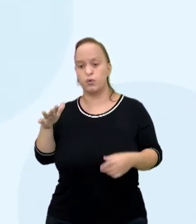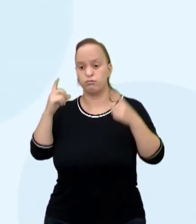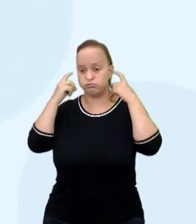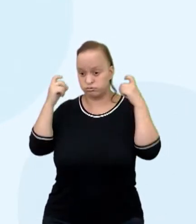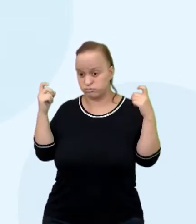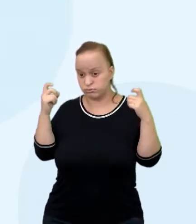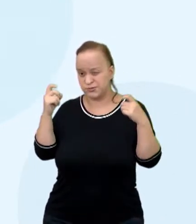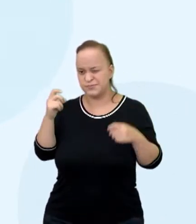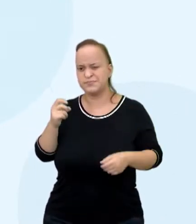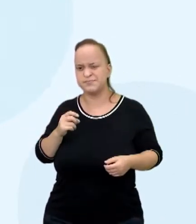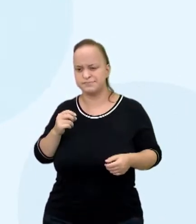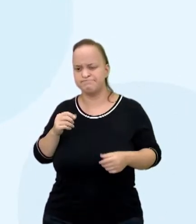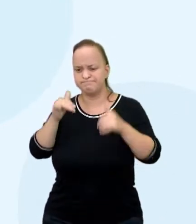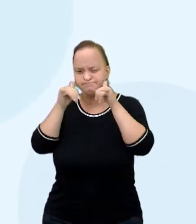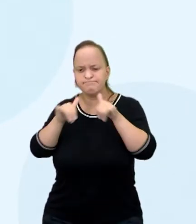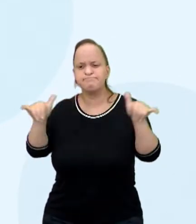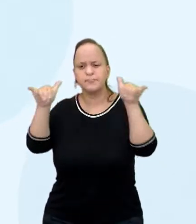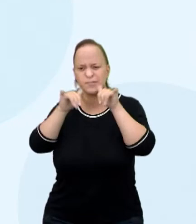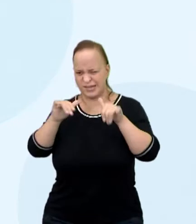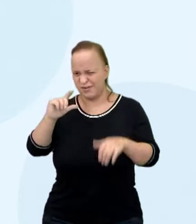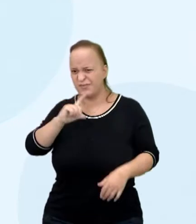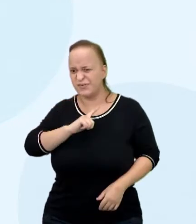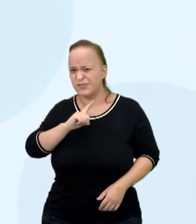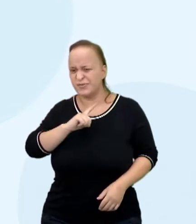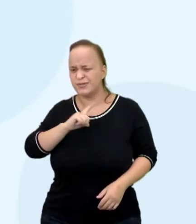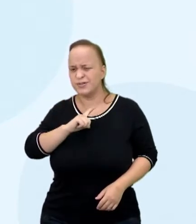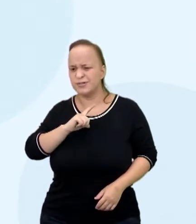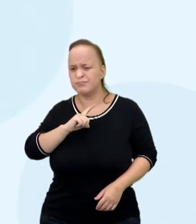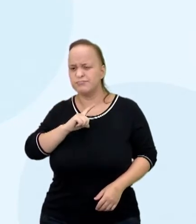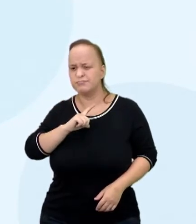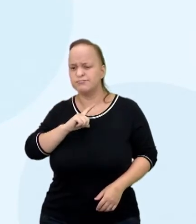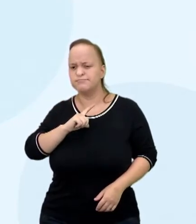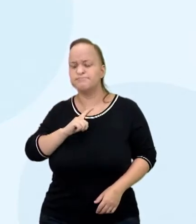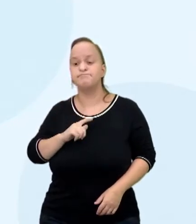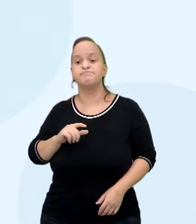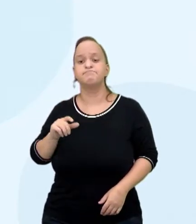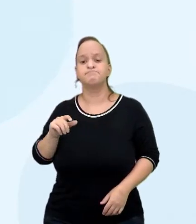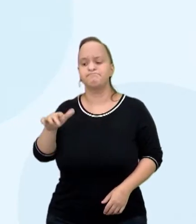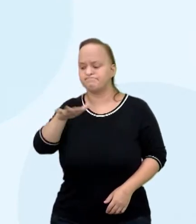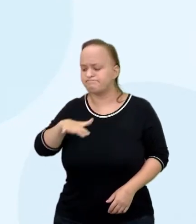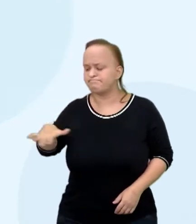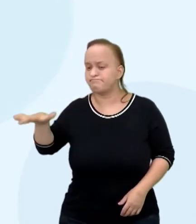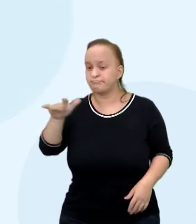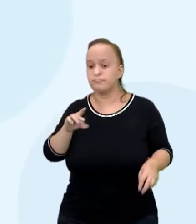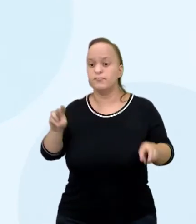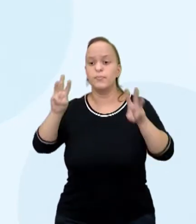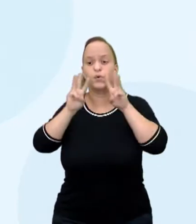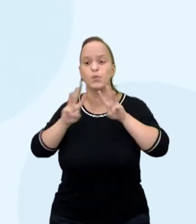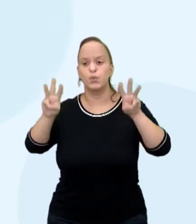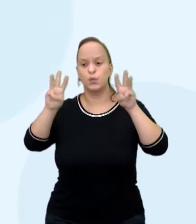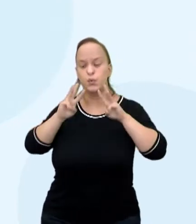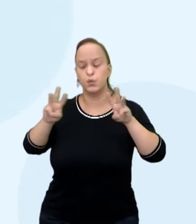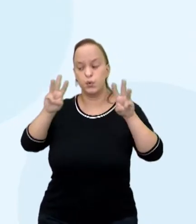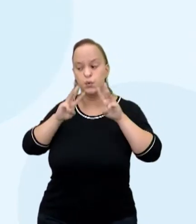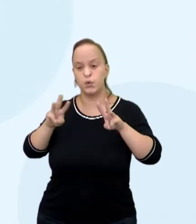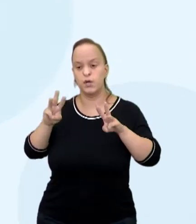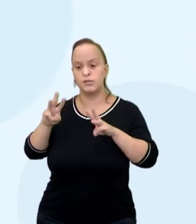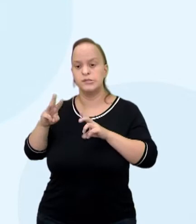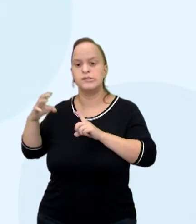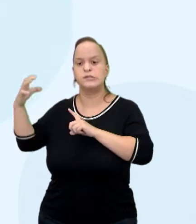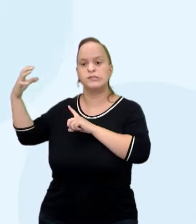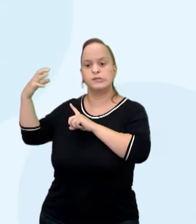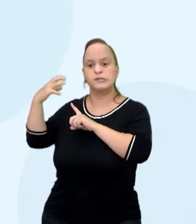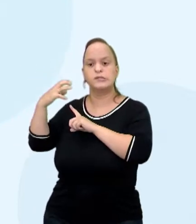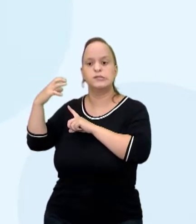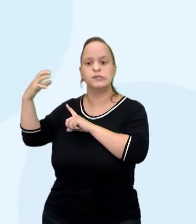atenção. Em que situações se sente convencido pela publicidade? Quando essa quando essa publicidade ela realmente te convence